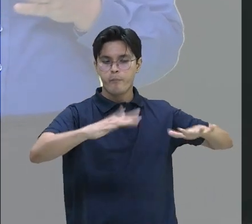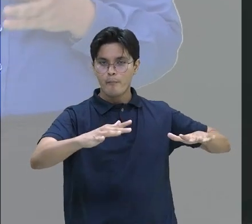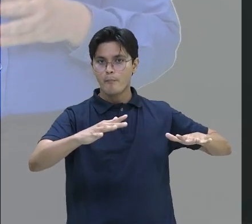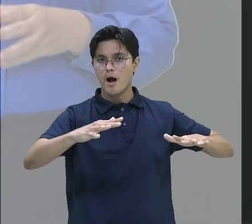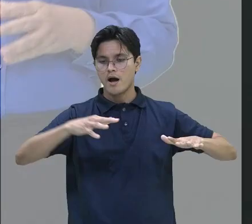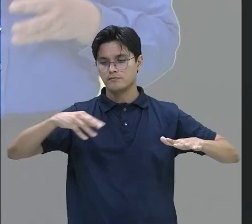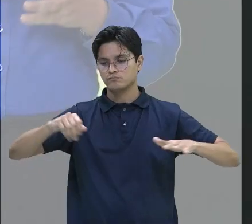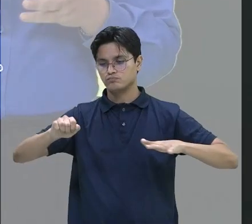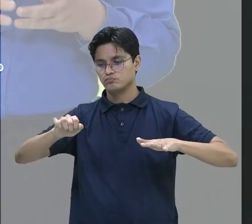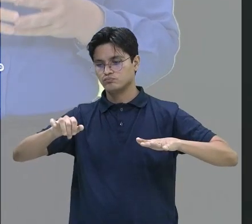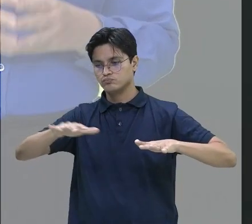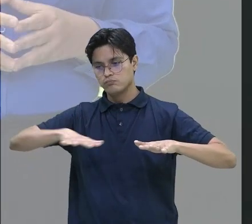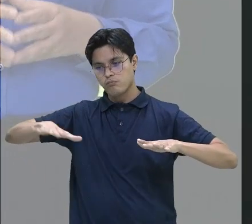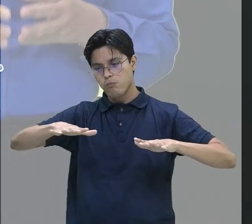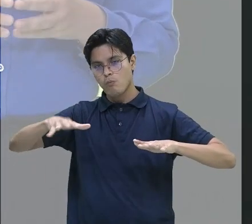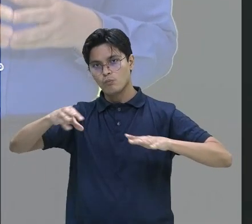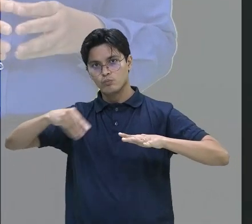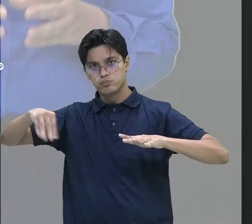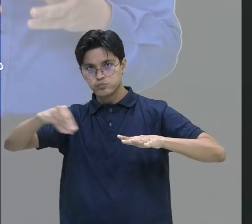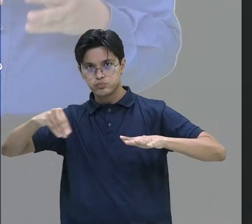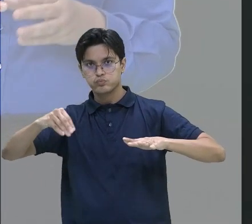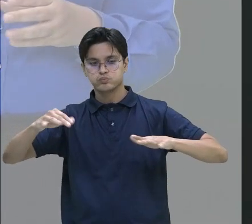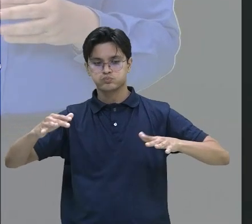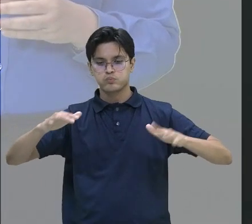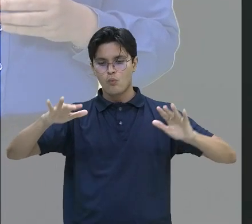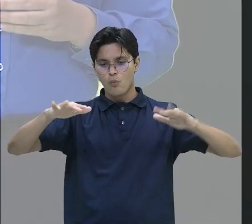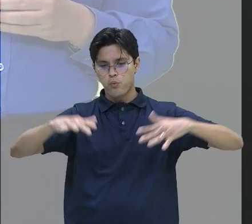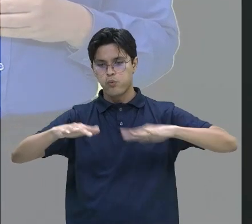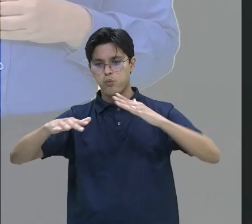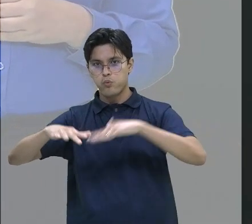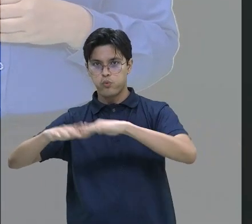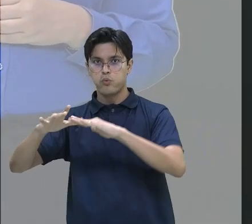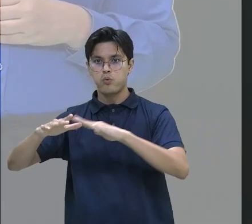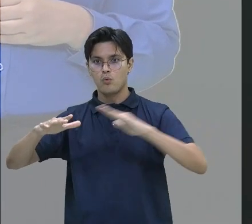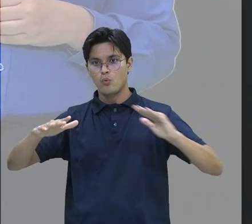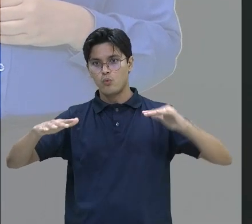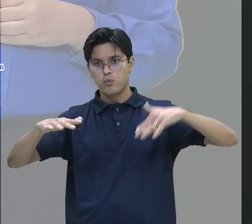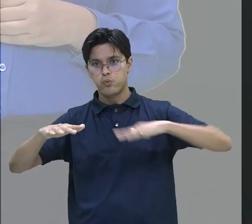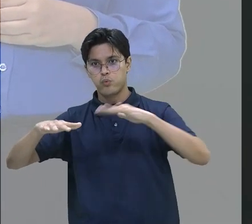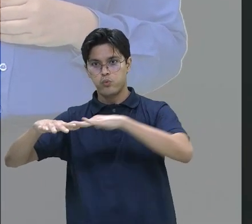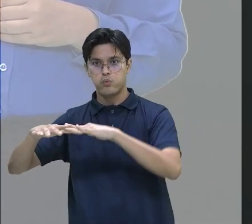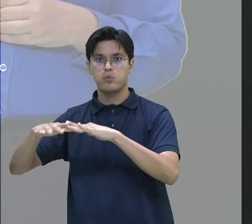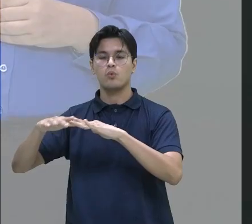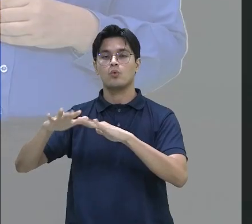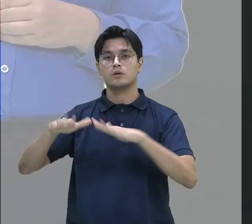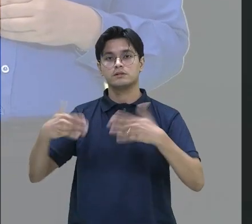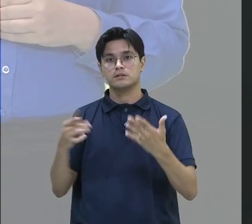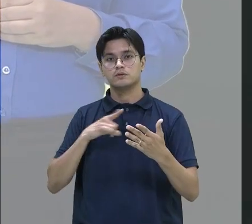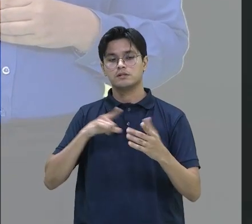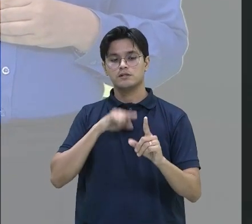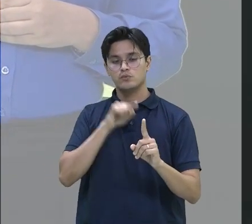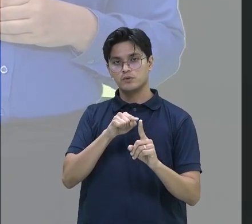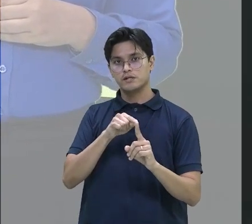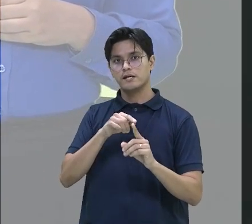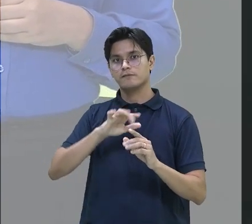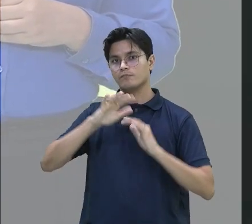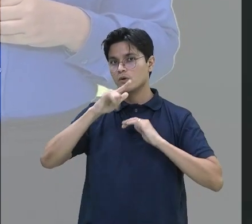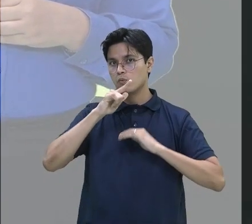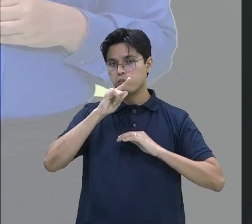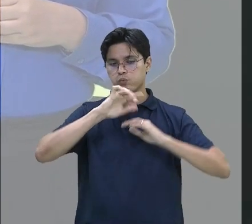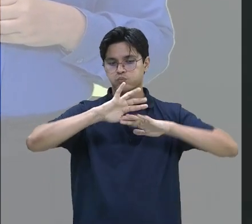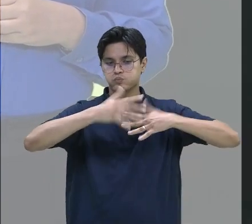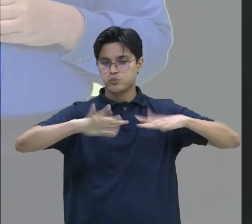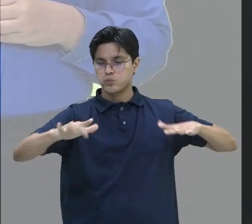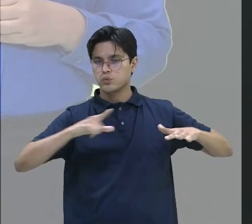né, que os oceanos, que os mares têm dentro ali dessa região litorânea, tornando esse